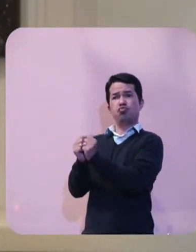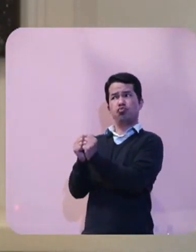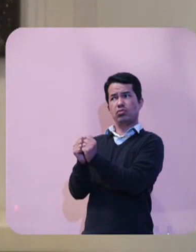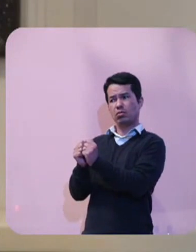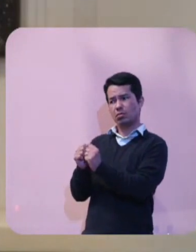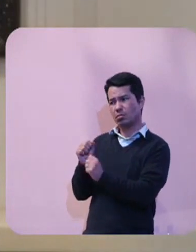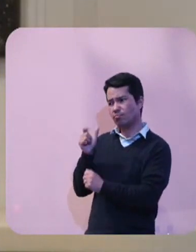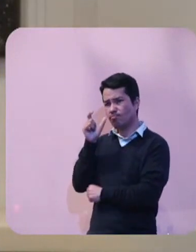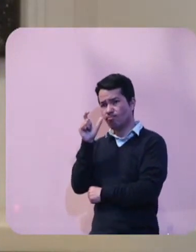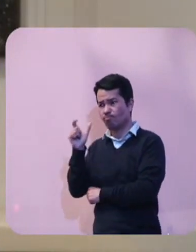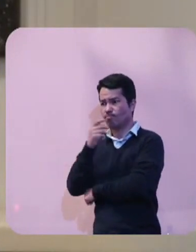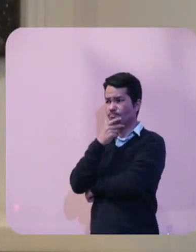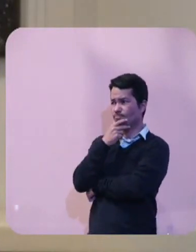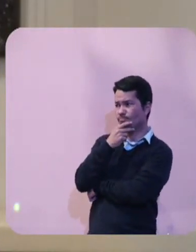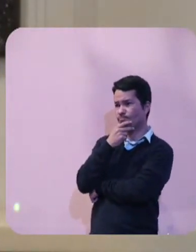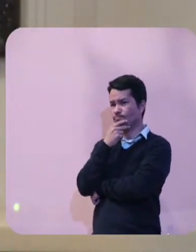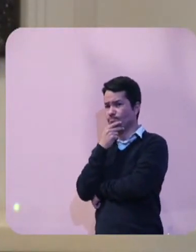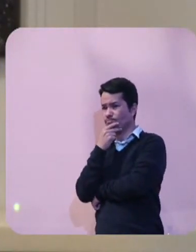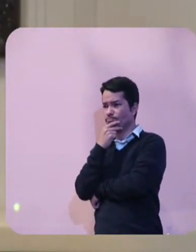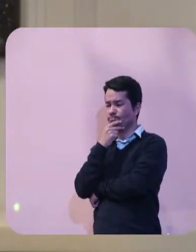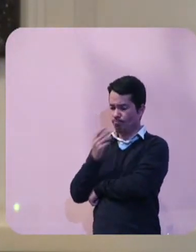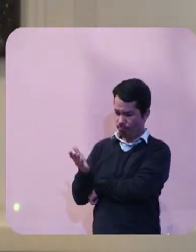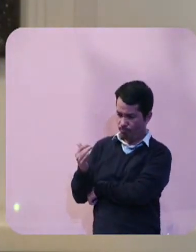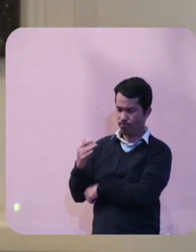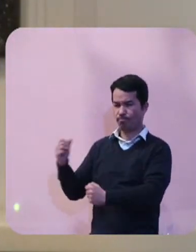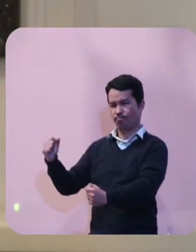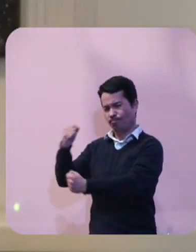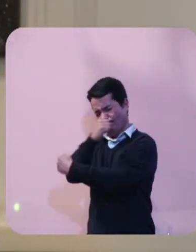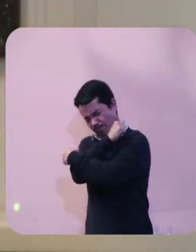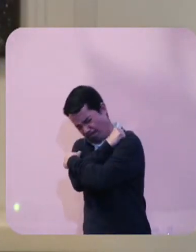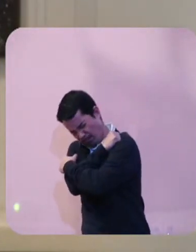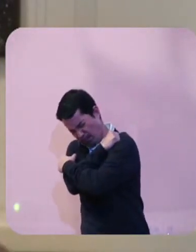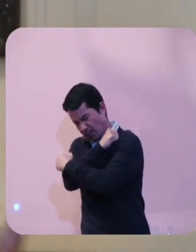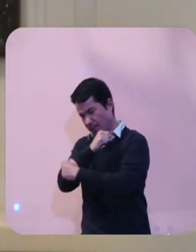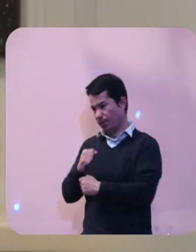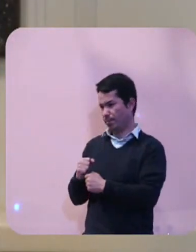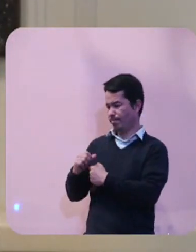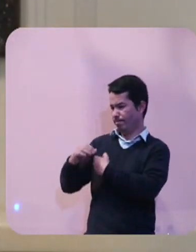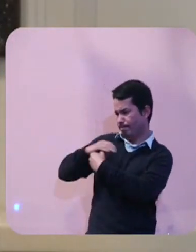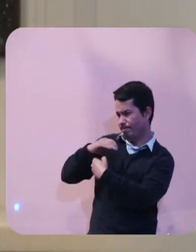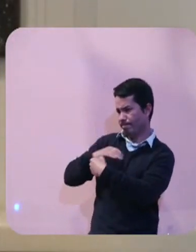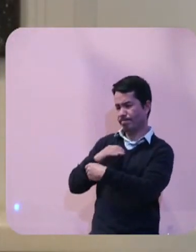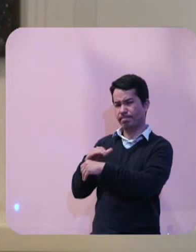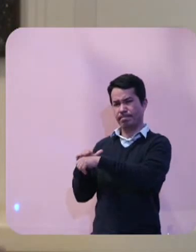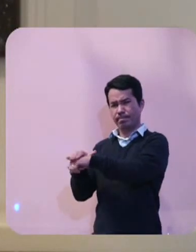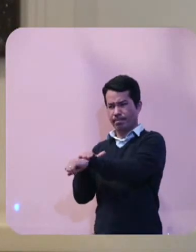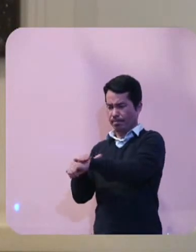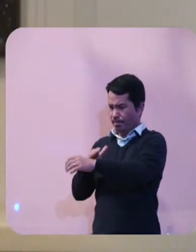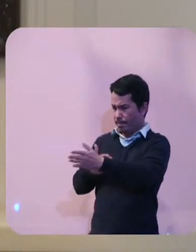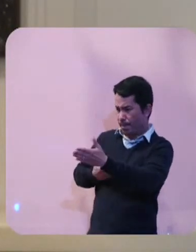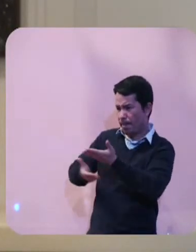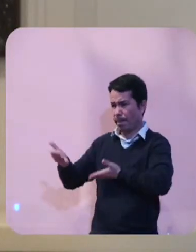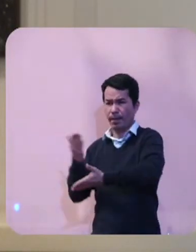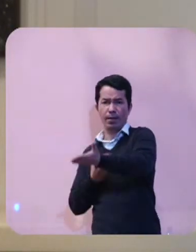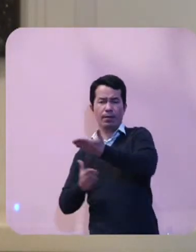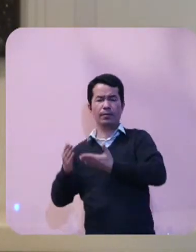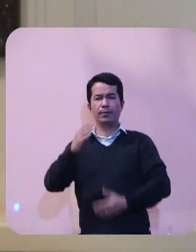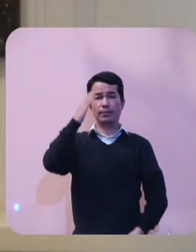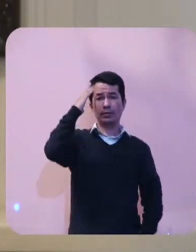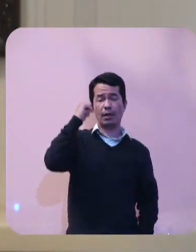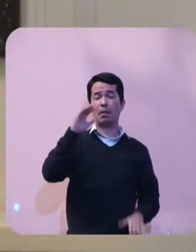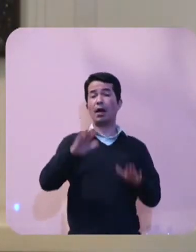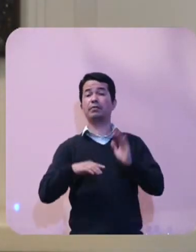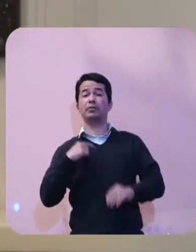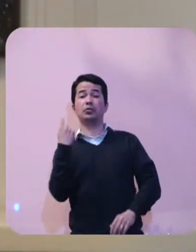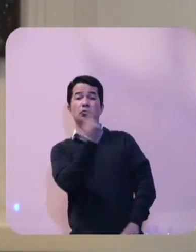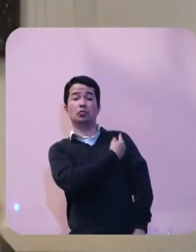vezes não criticar, simplesmente abraçar. E sabe, isso demanda tempo. E a vida às vezes é tão corrida que a gente